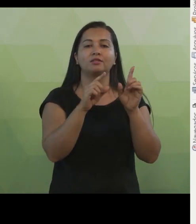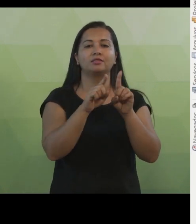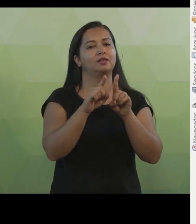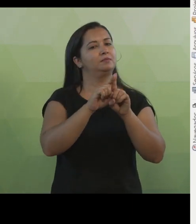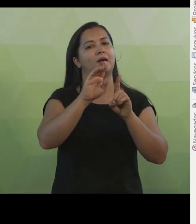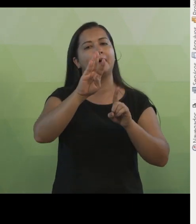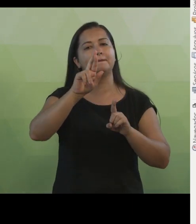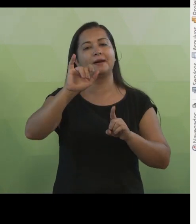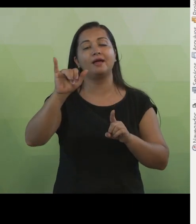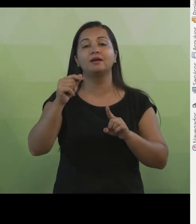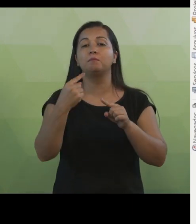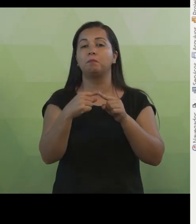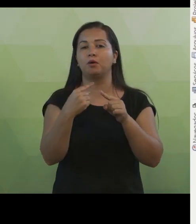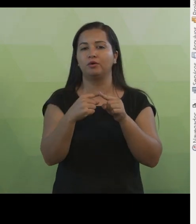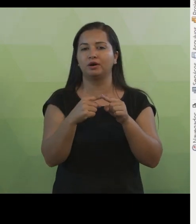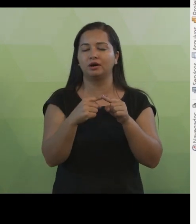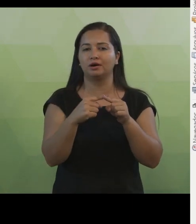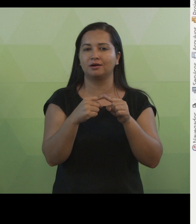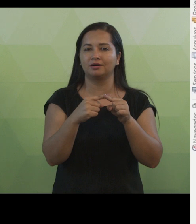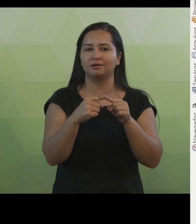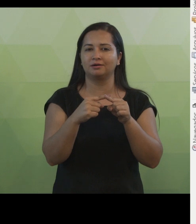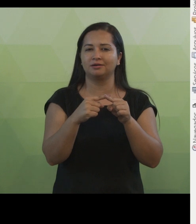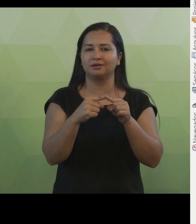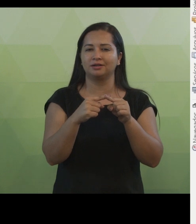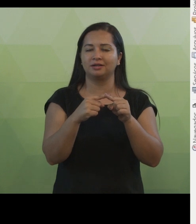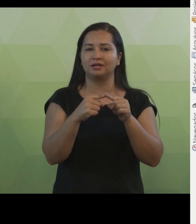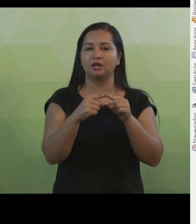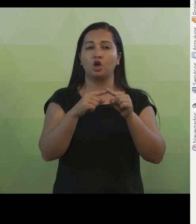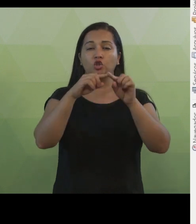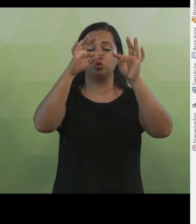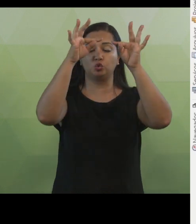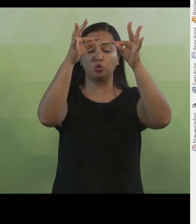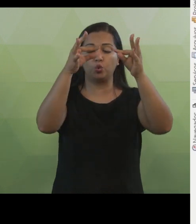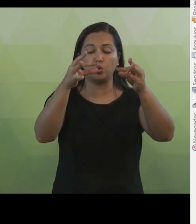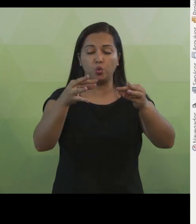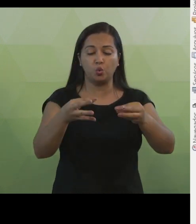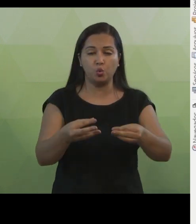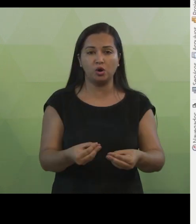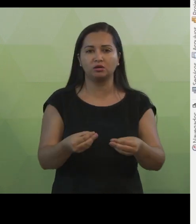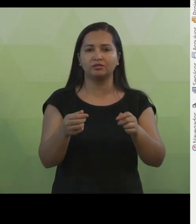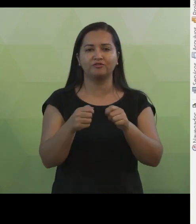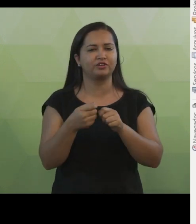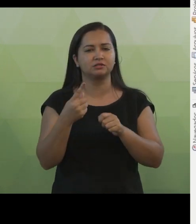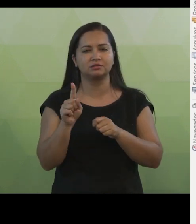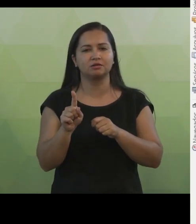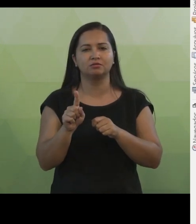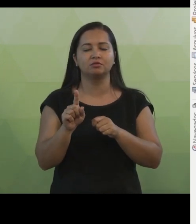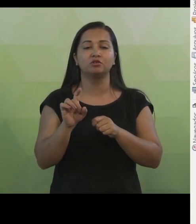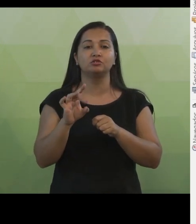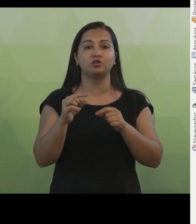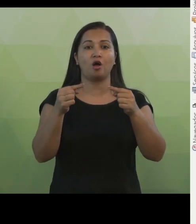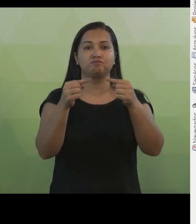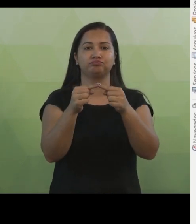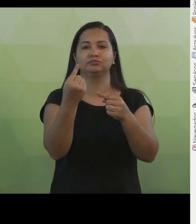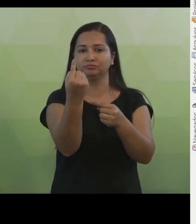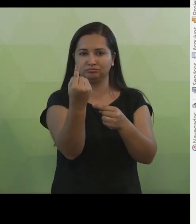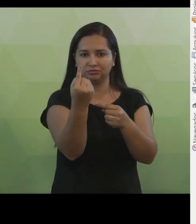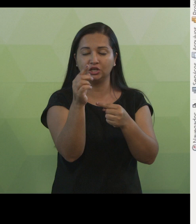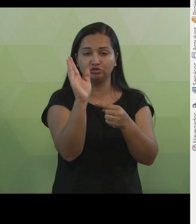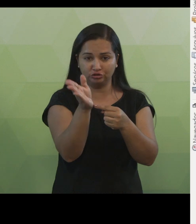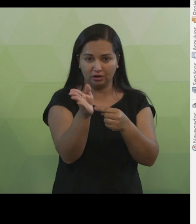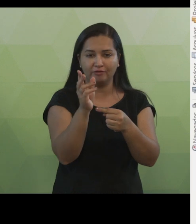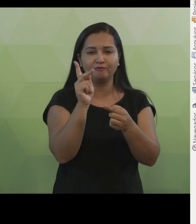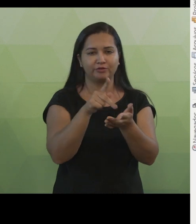para ver. Olha lá. Caso 3 foi atendido, executou, parou. Então, sempre que a